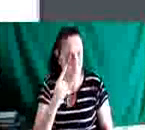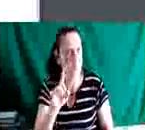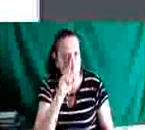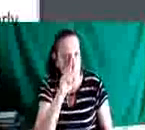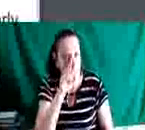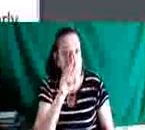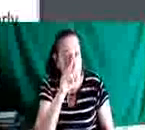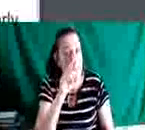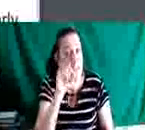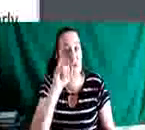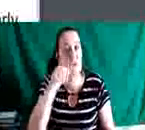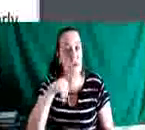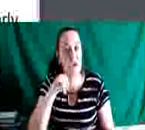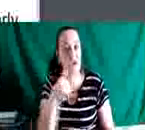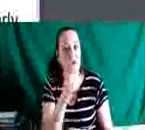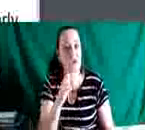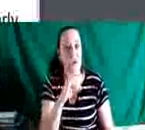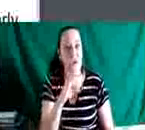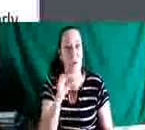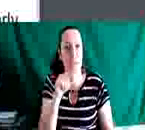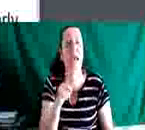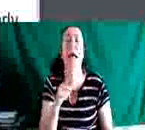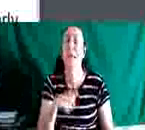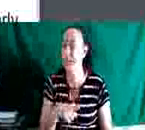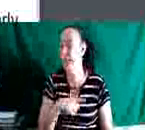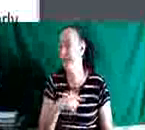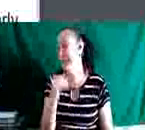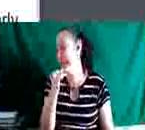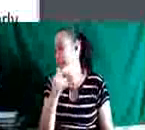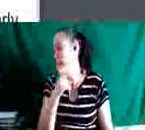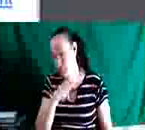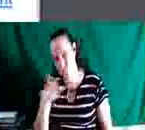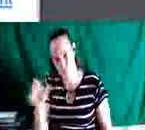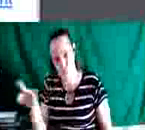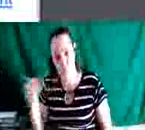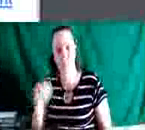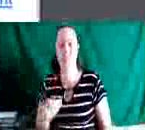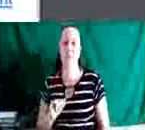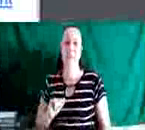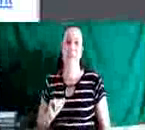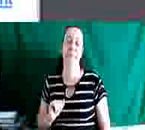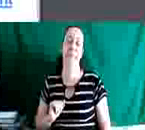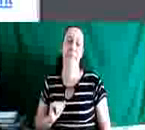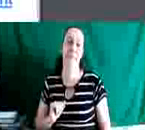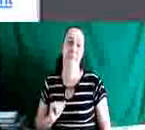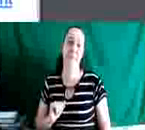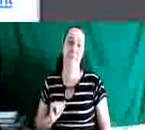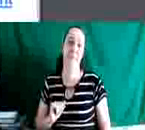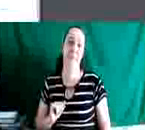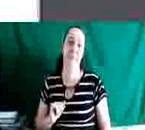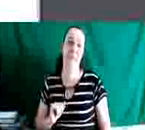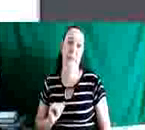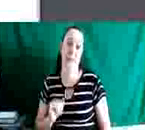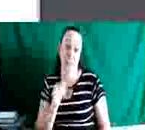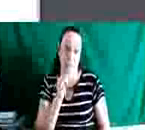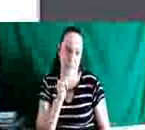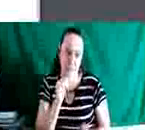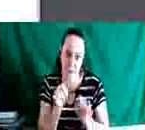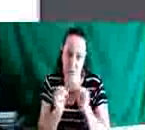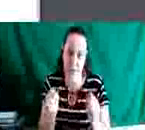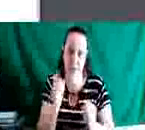um cruzamento entre os anos que ela levantou, no exemplo, 2013 para 2017, quais os ataques subiram, quais